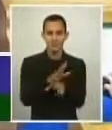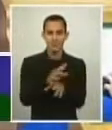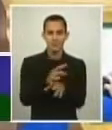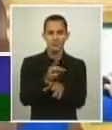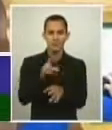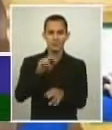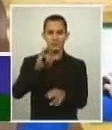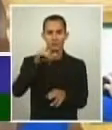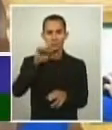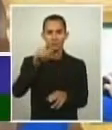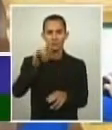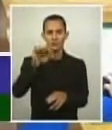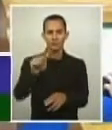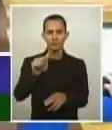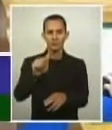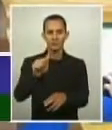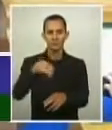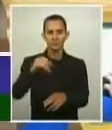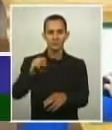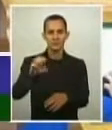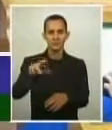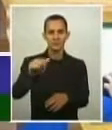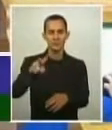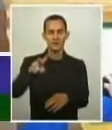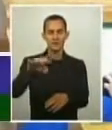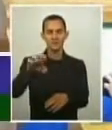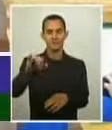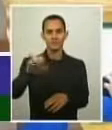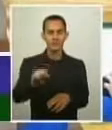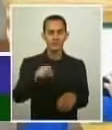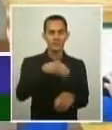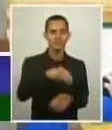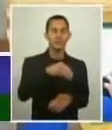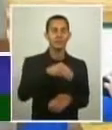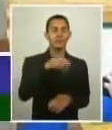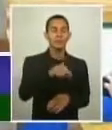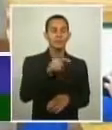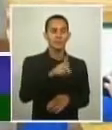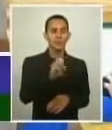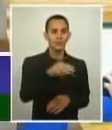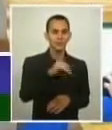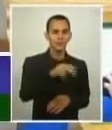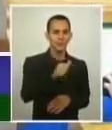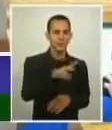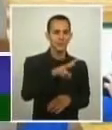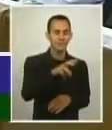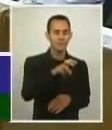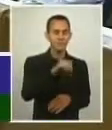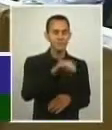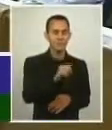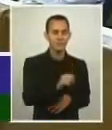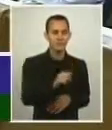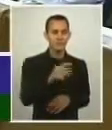trilogia e Os Miseráveis germinal Eu recomendo o terceiro né